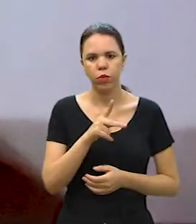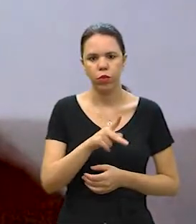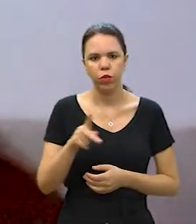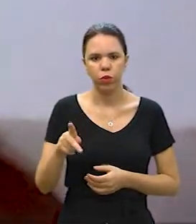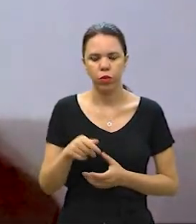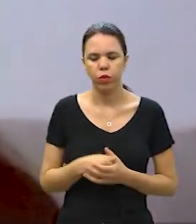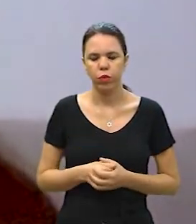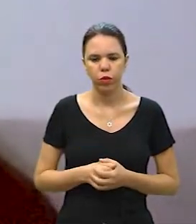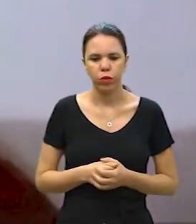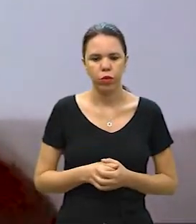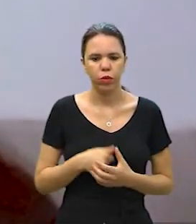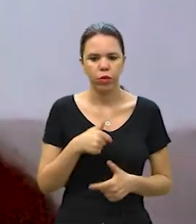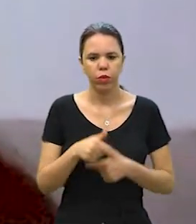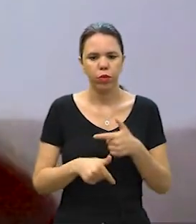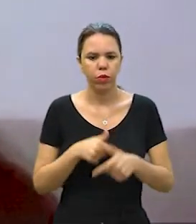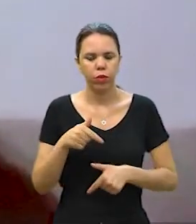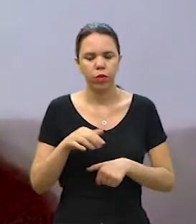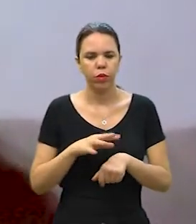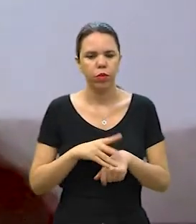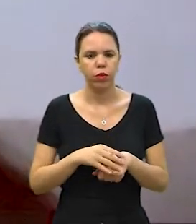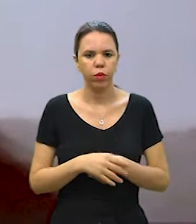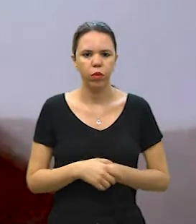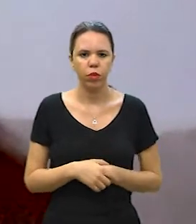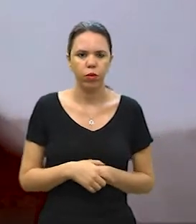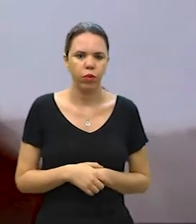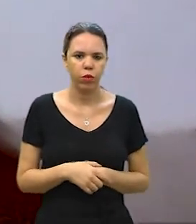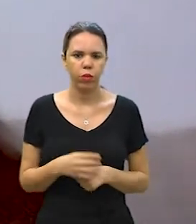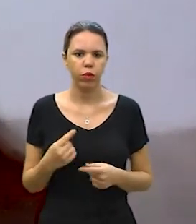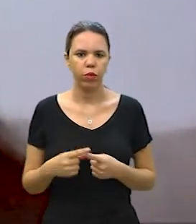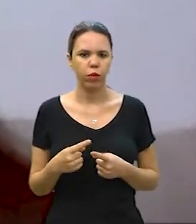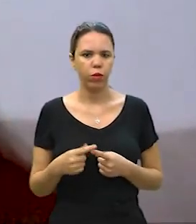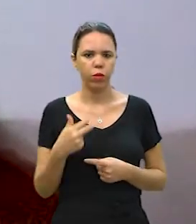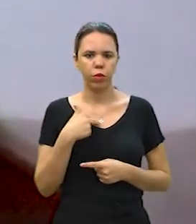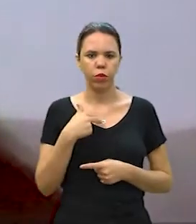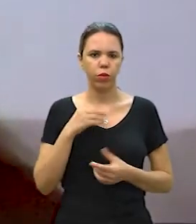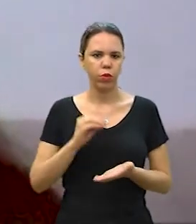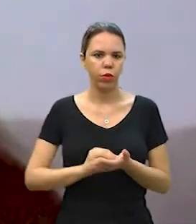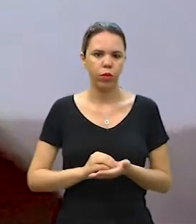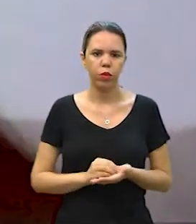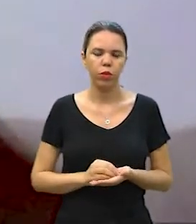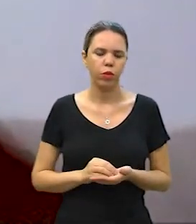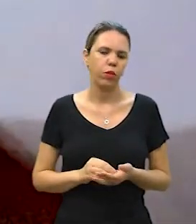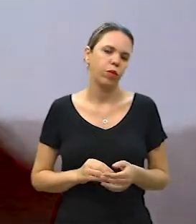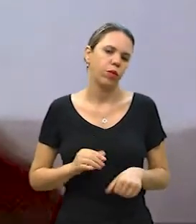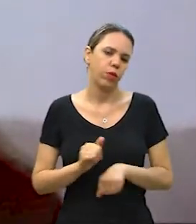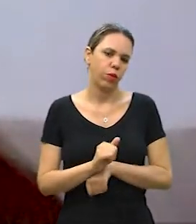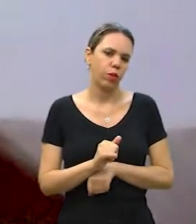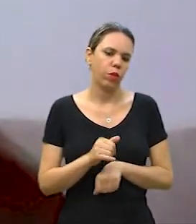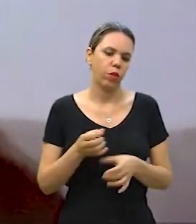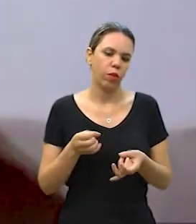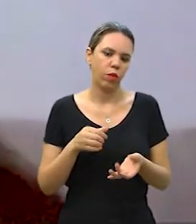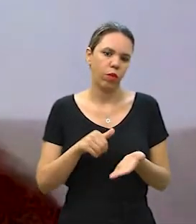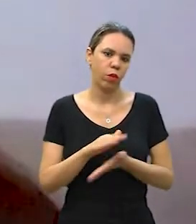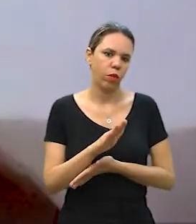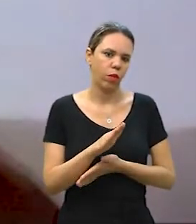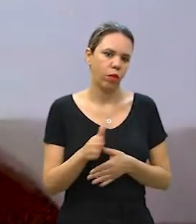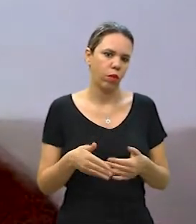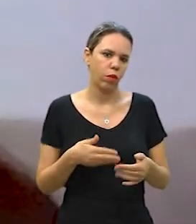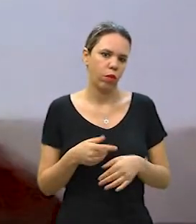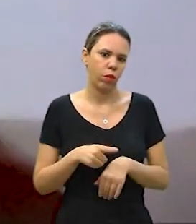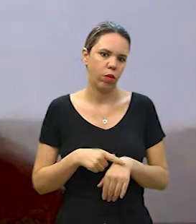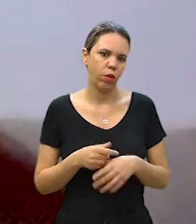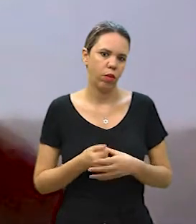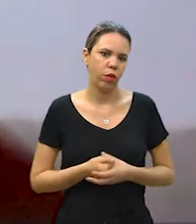professores e professores, eles vão trabalhar às vezes doente, porque não pode ter falta, eles podem ser desligados a qualquer momento.